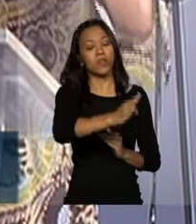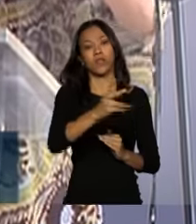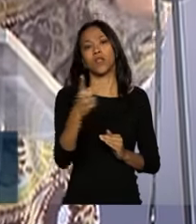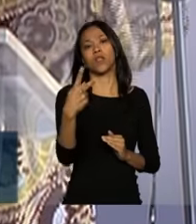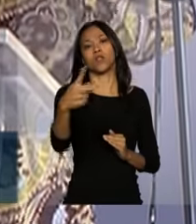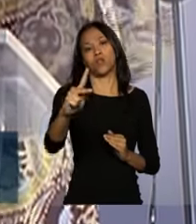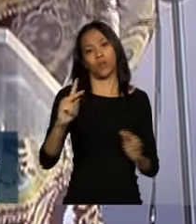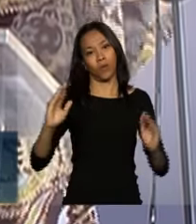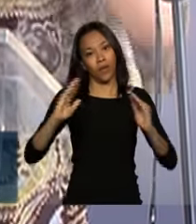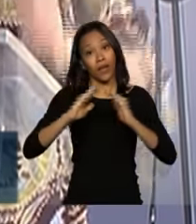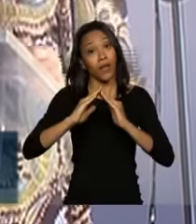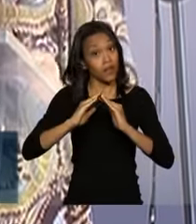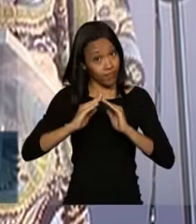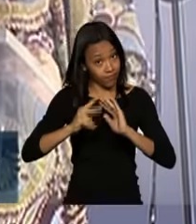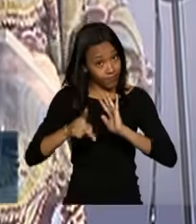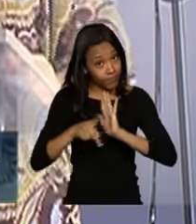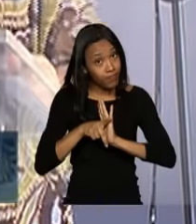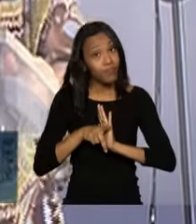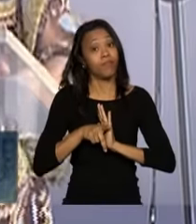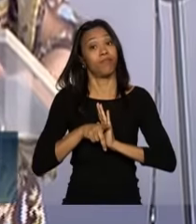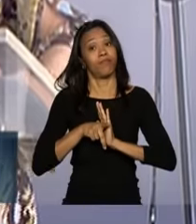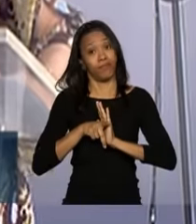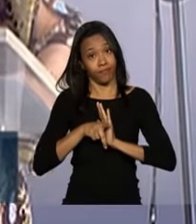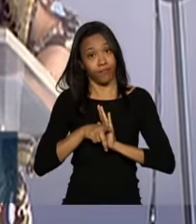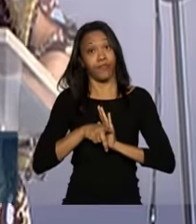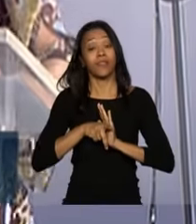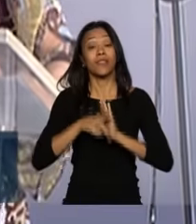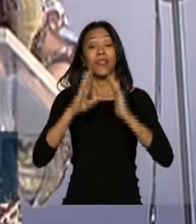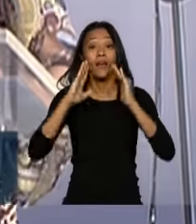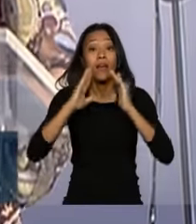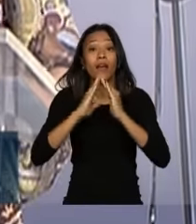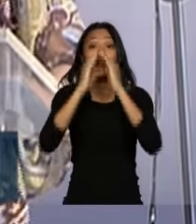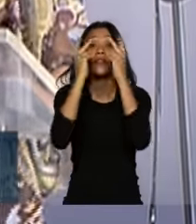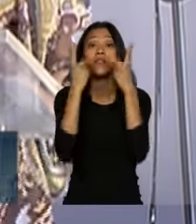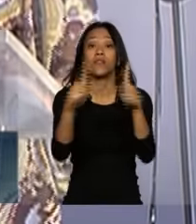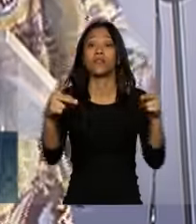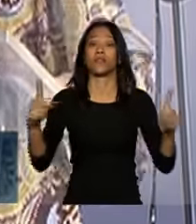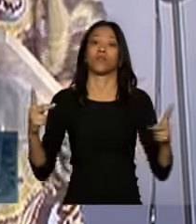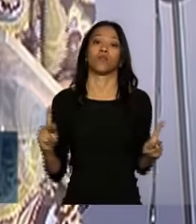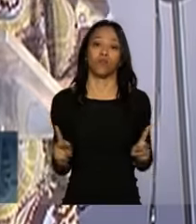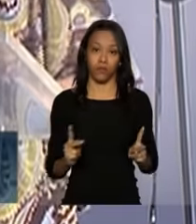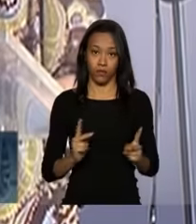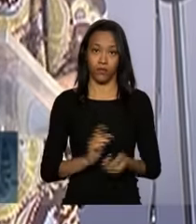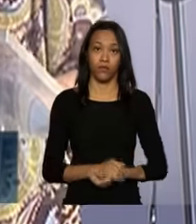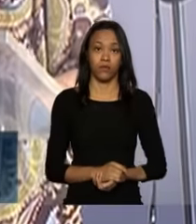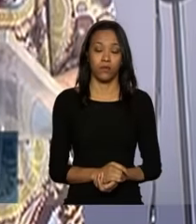sua casa própria, na casa de vocês,